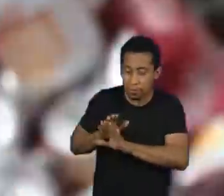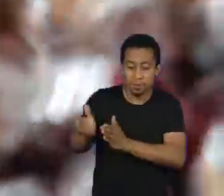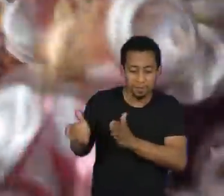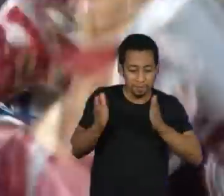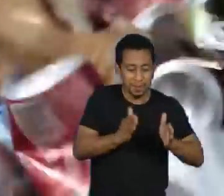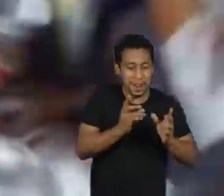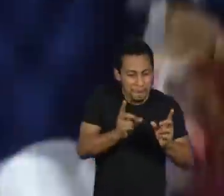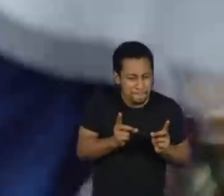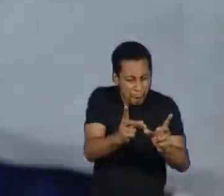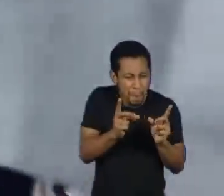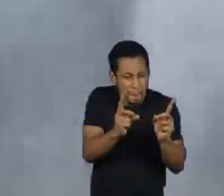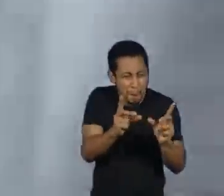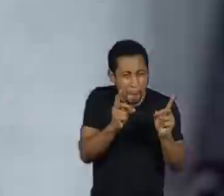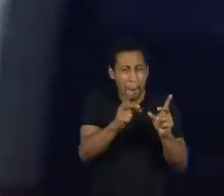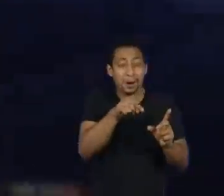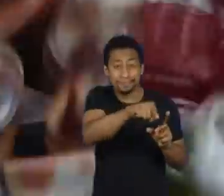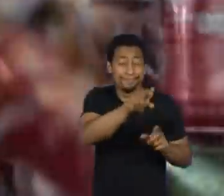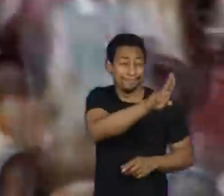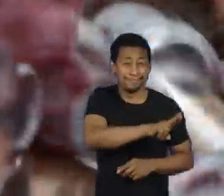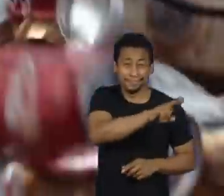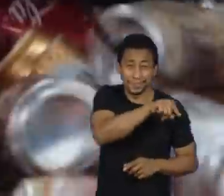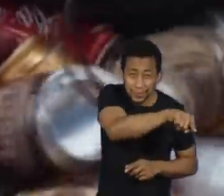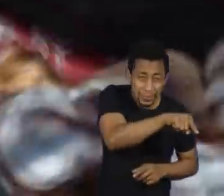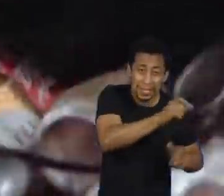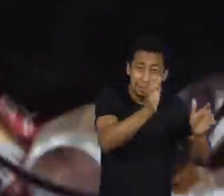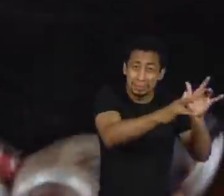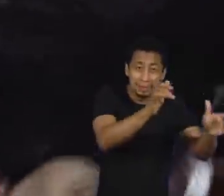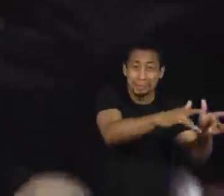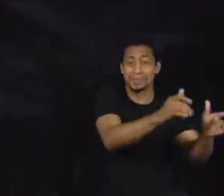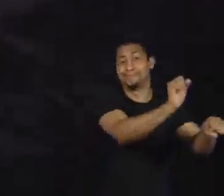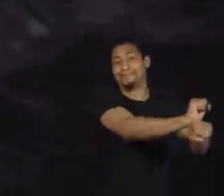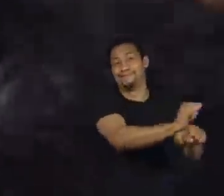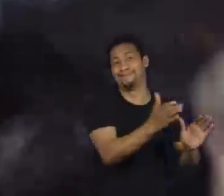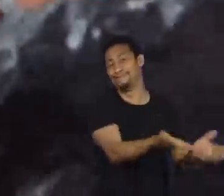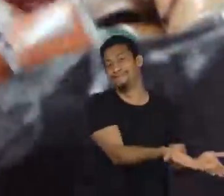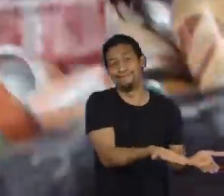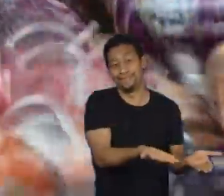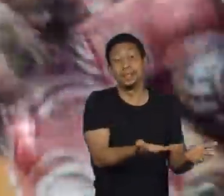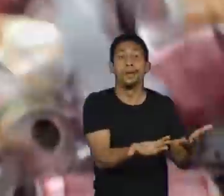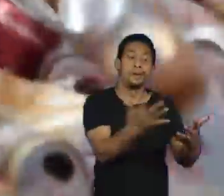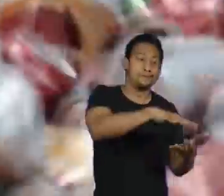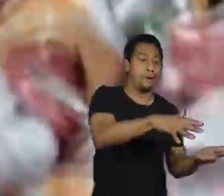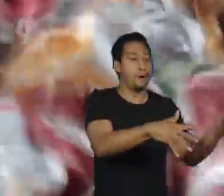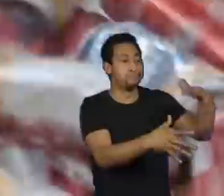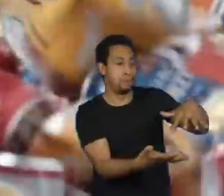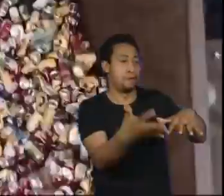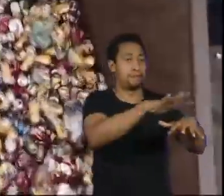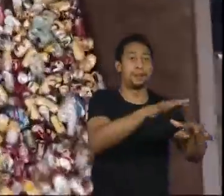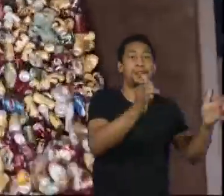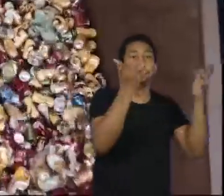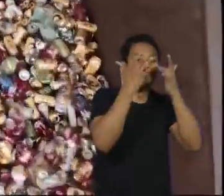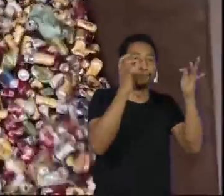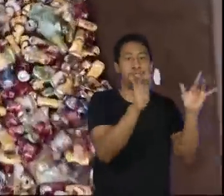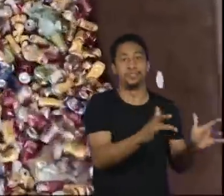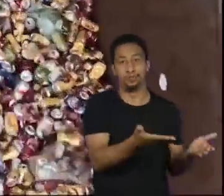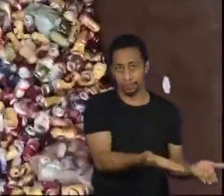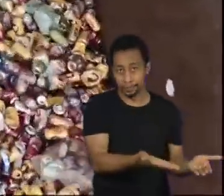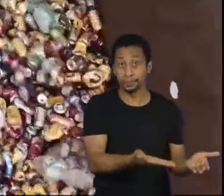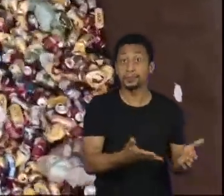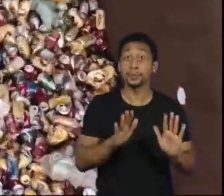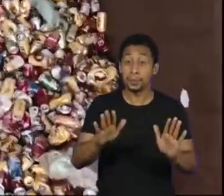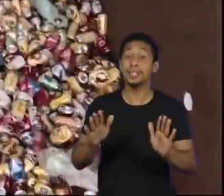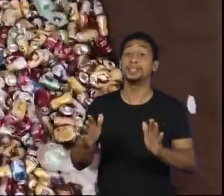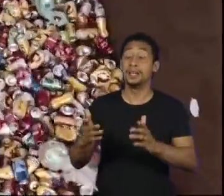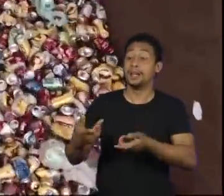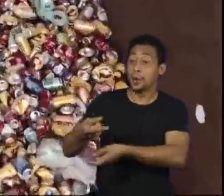já na época do hiperconsumo, e depois descartar, e isso vira lixo, né? A economia circular